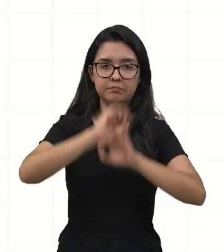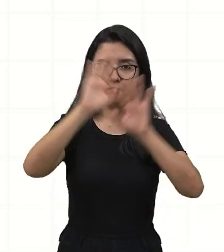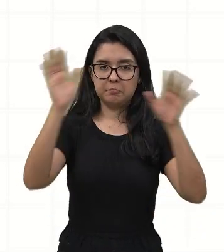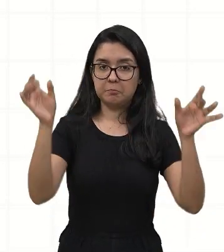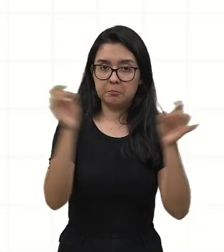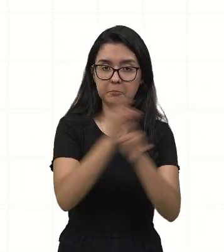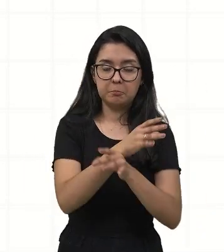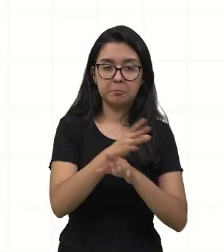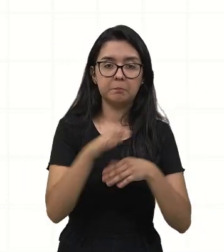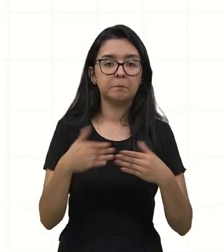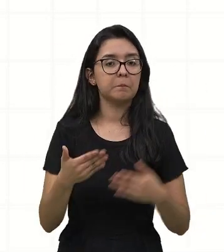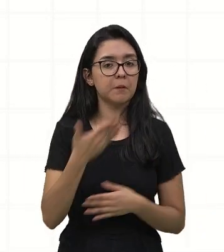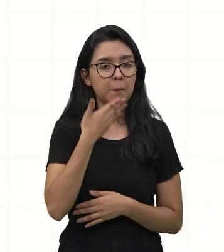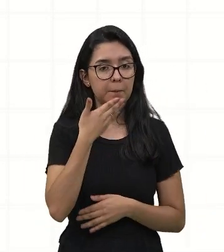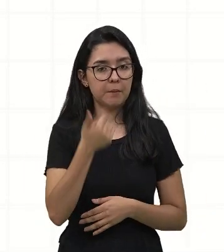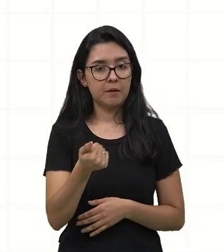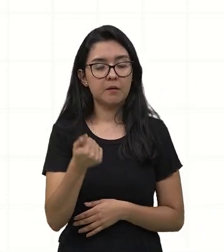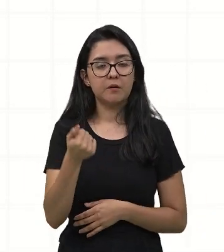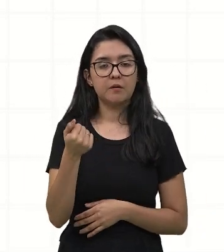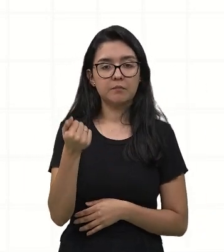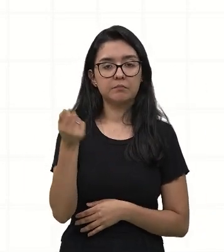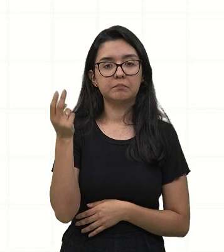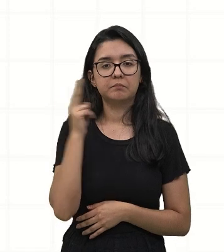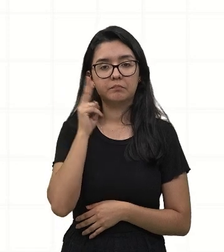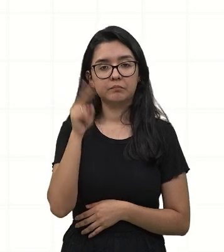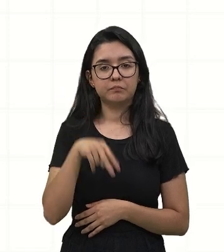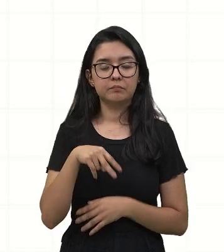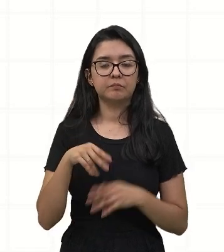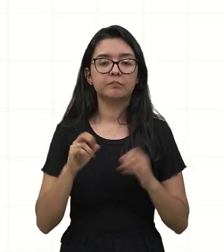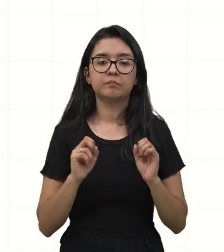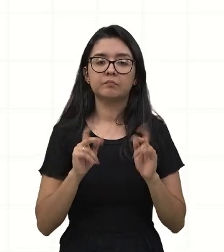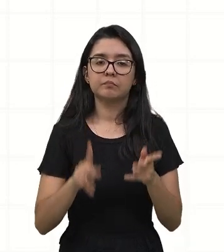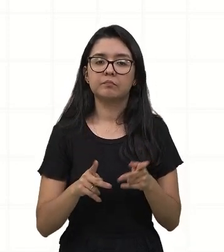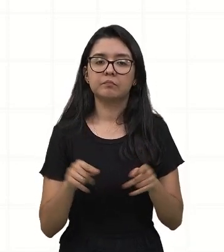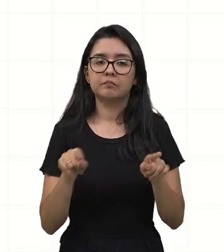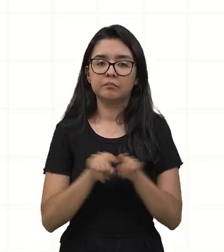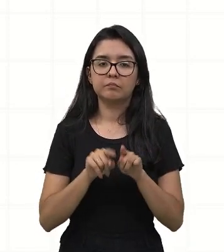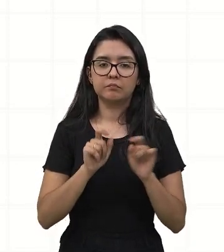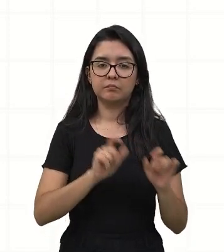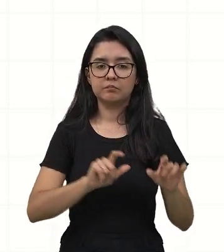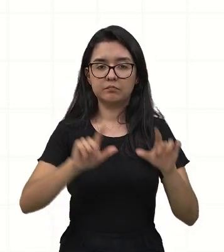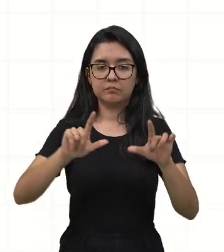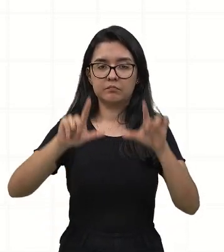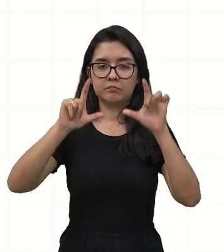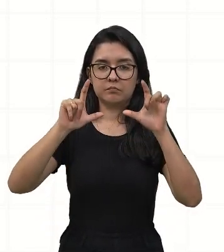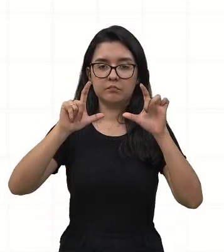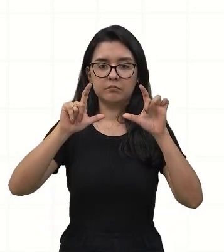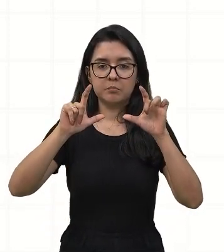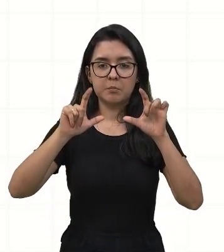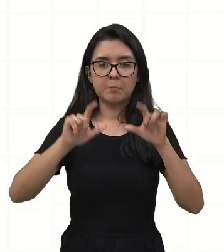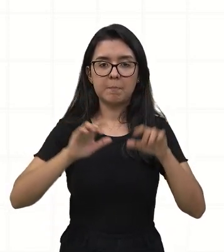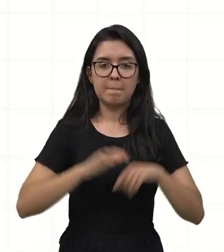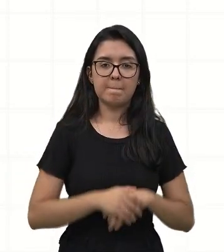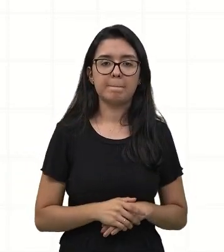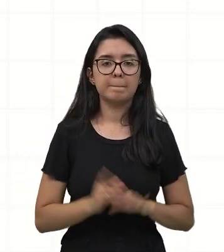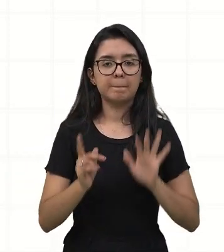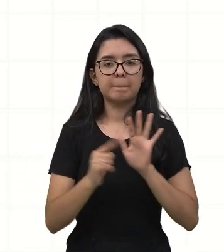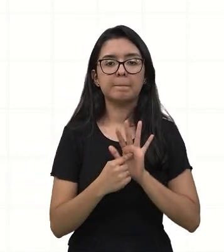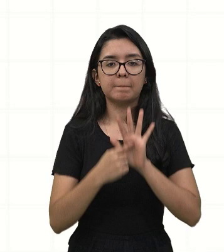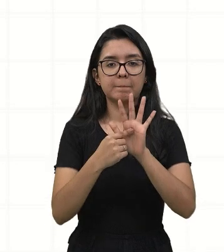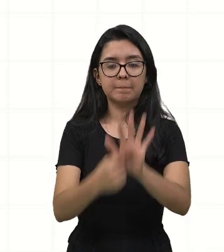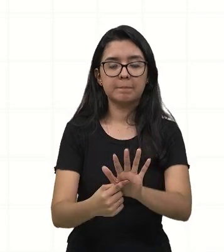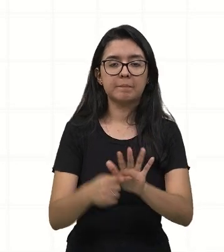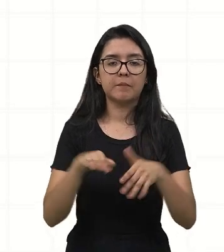isso, melhorou para visualizar a medida, tá bom? Aí você ainda tem a lupa aqui, ó, ainda vem com a lupa e mostra para você, no nosso caso